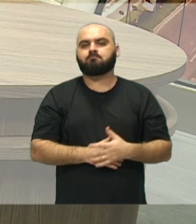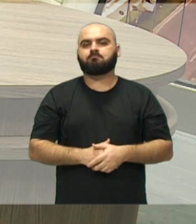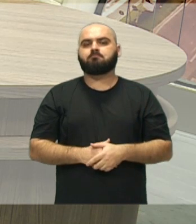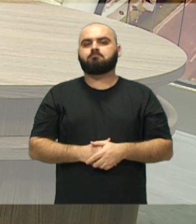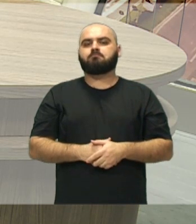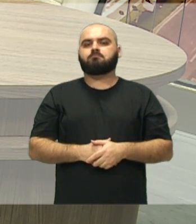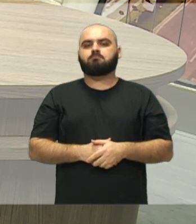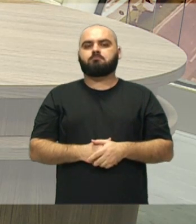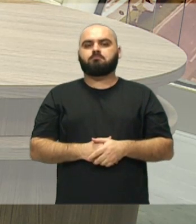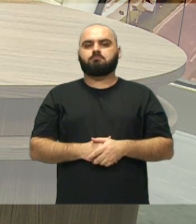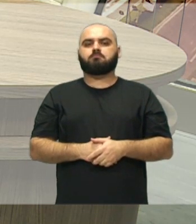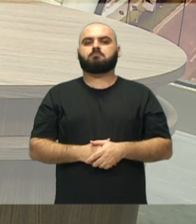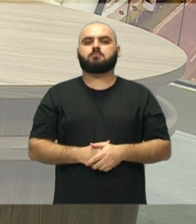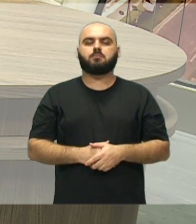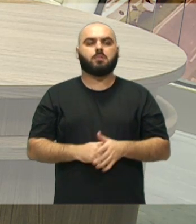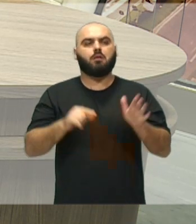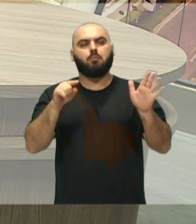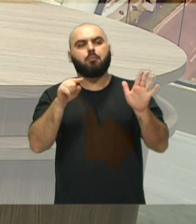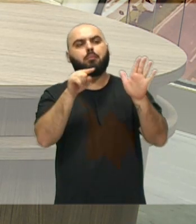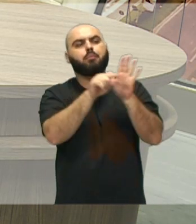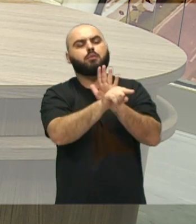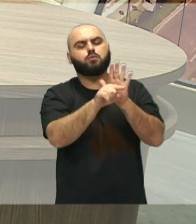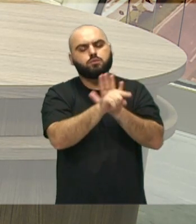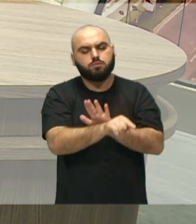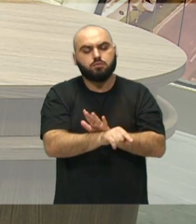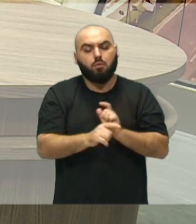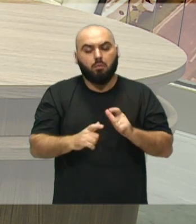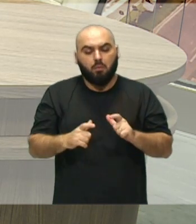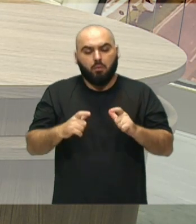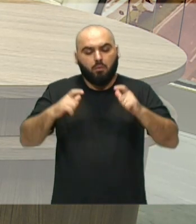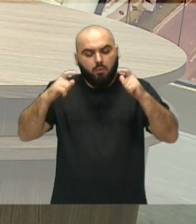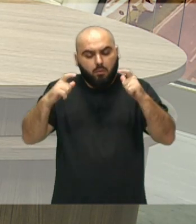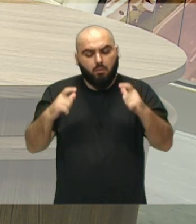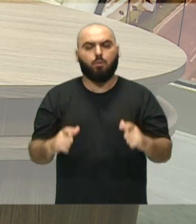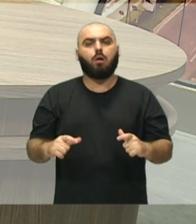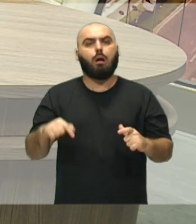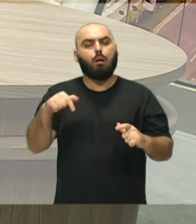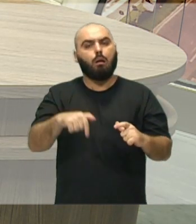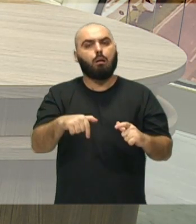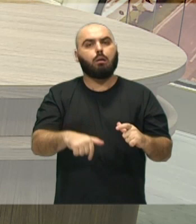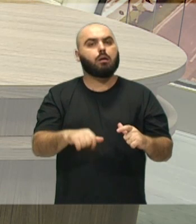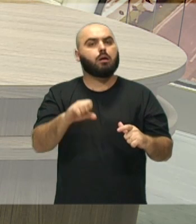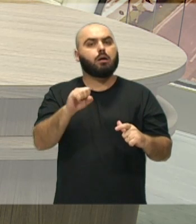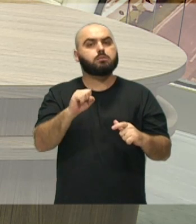Qual que seria um caminho localmente? Por exemplo, assim, digamos assim, como é que se reforça